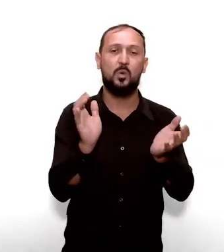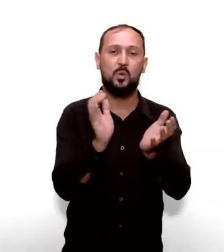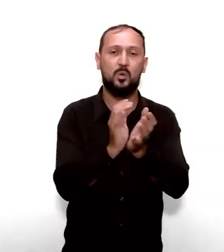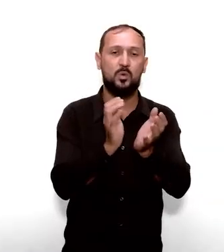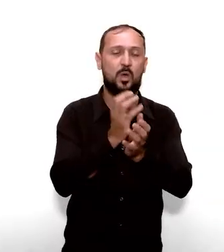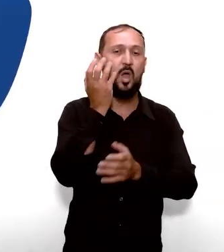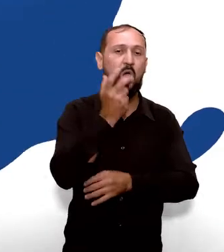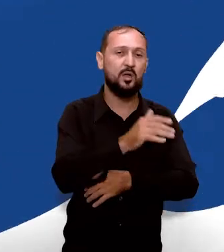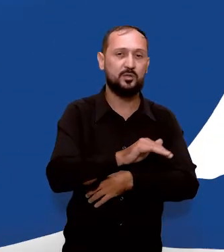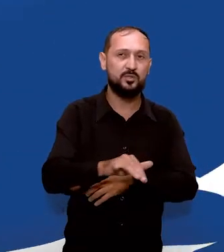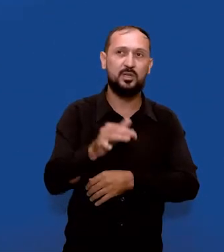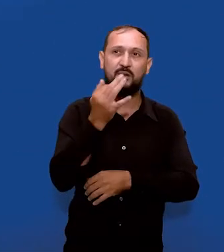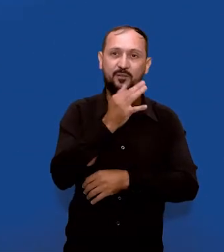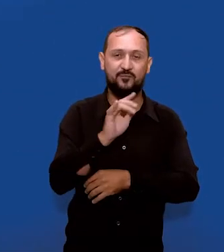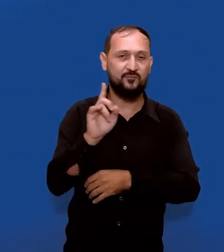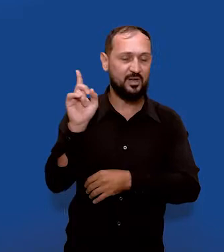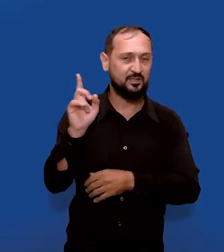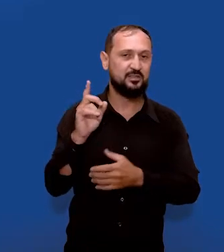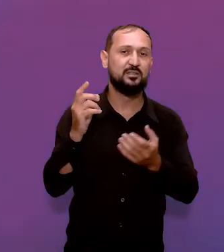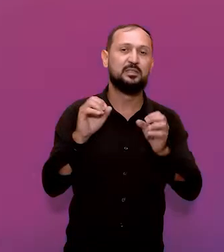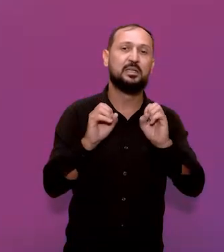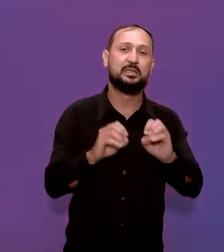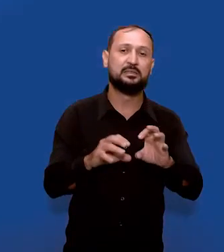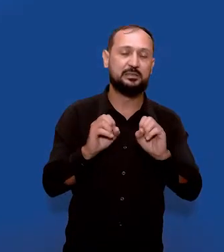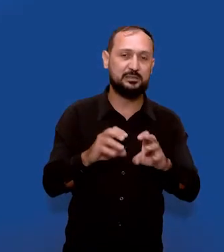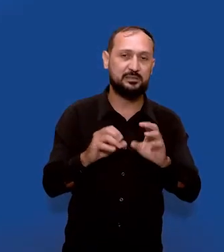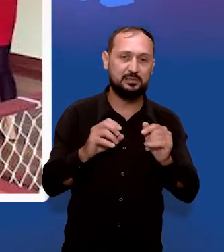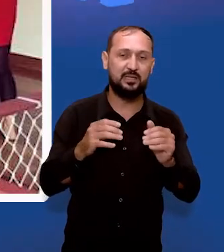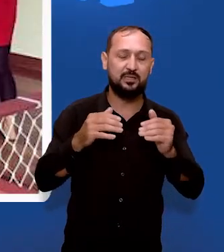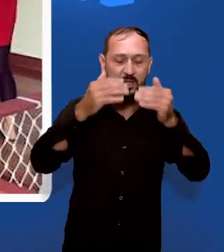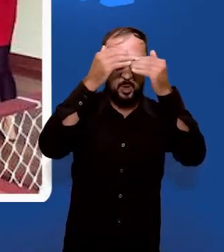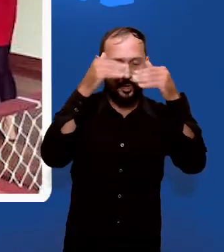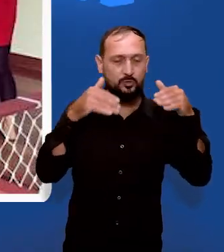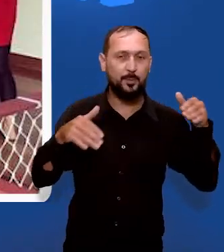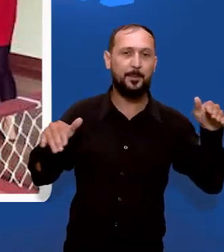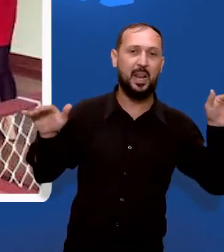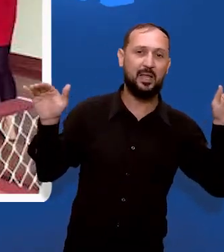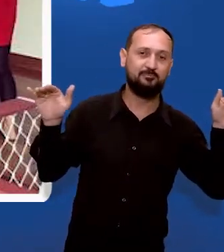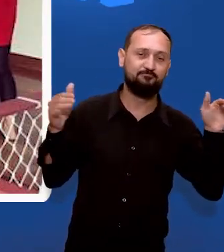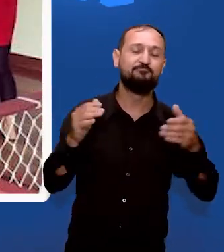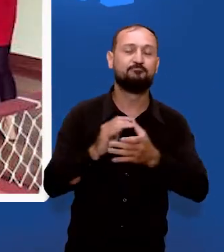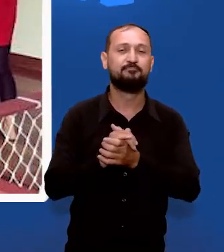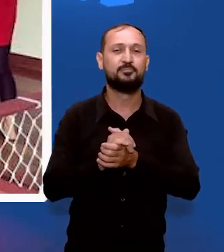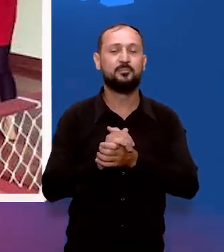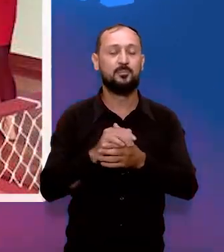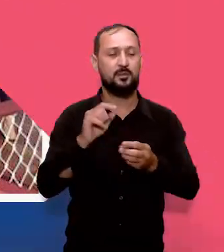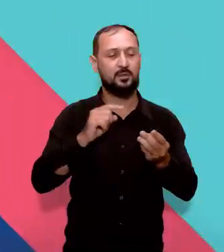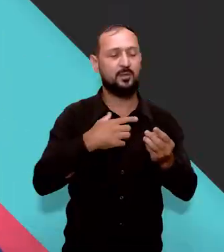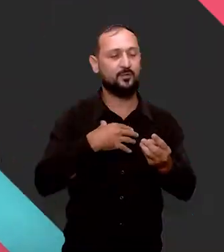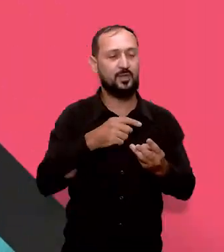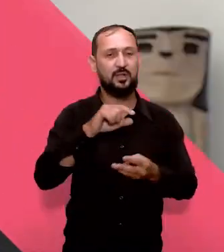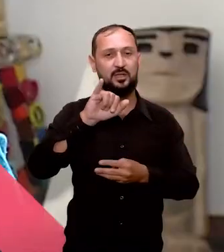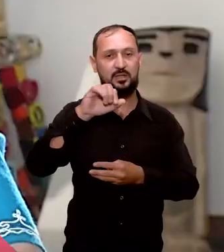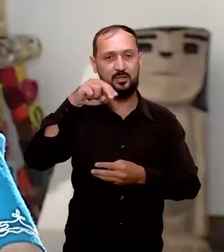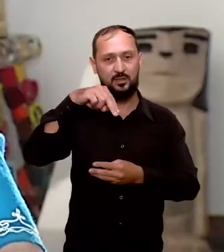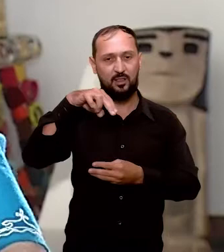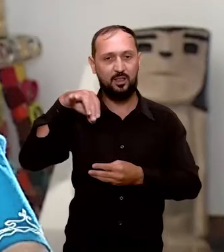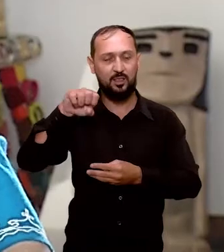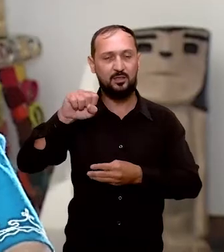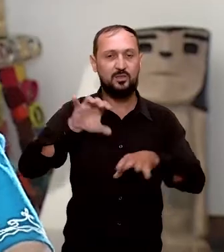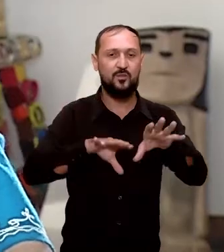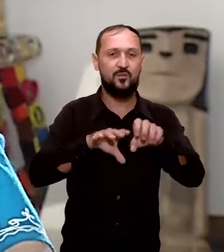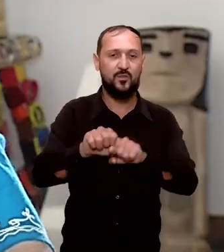com um grupo de crianças na França e dá aula de balé. E